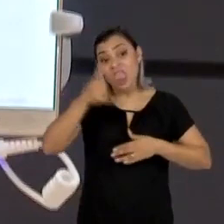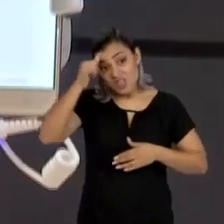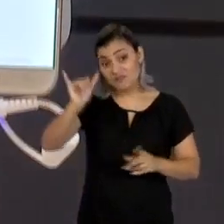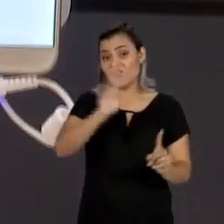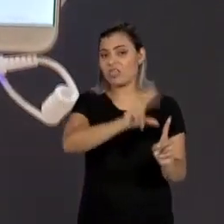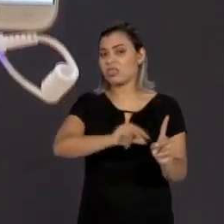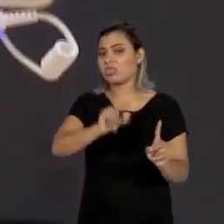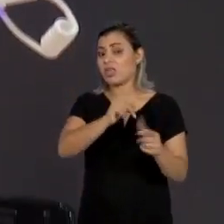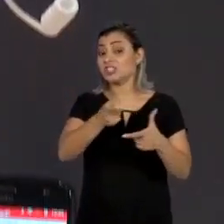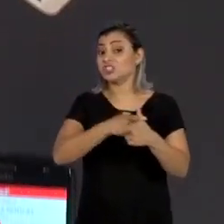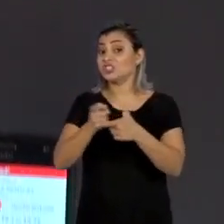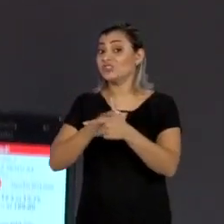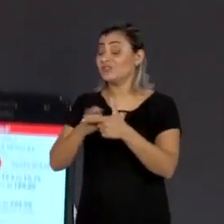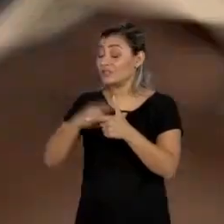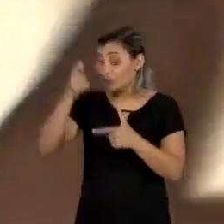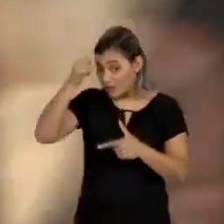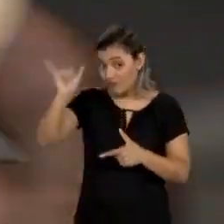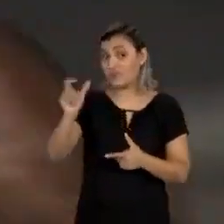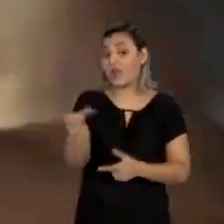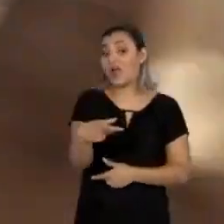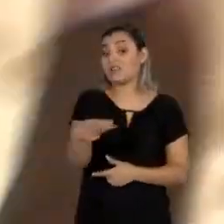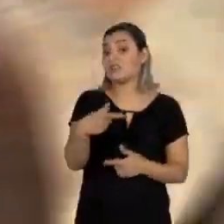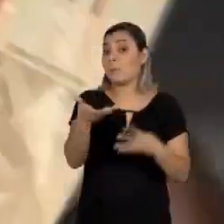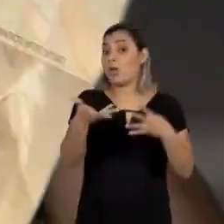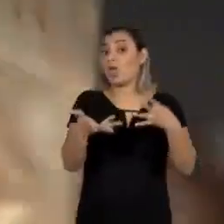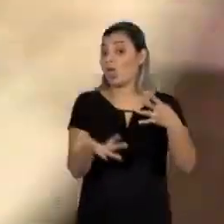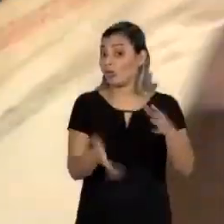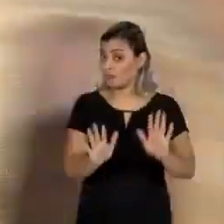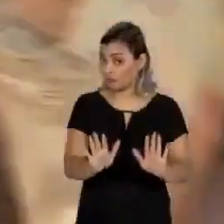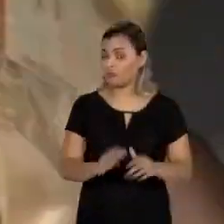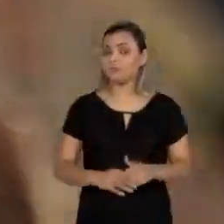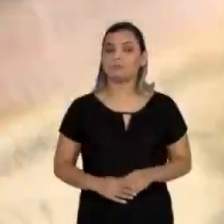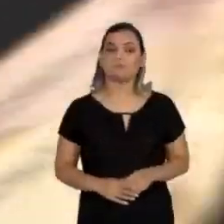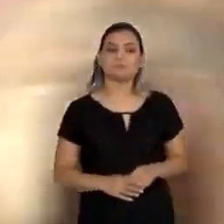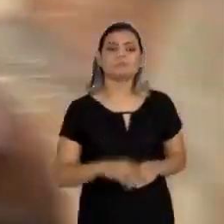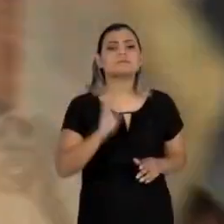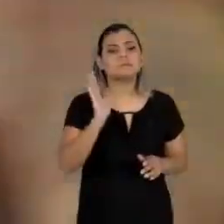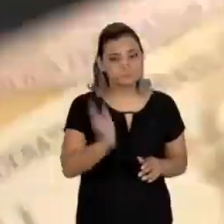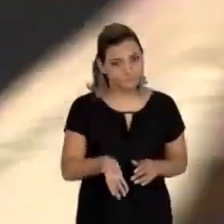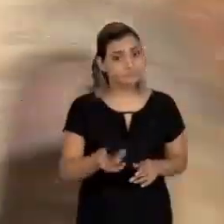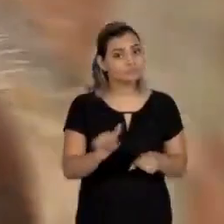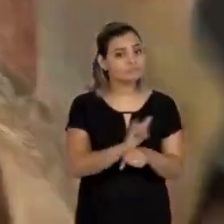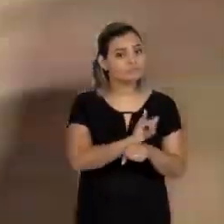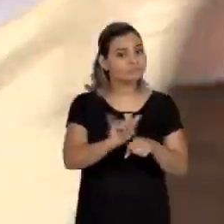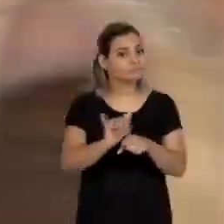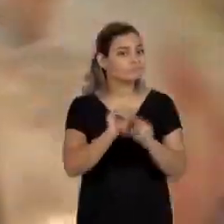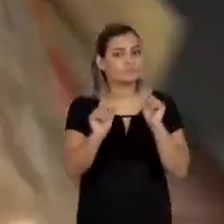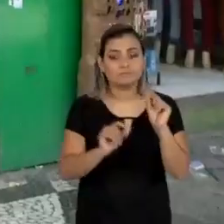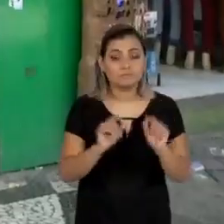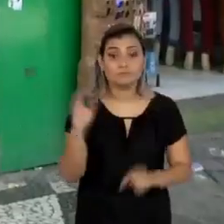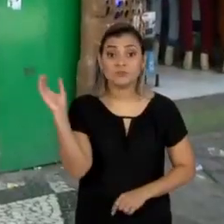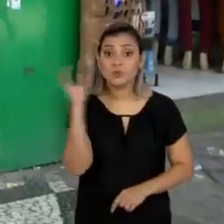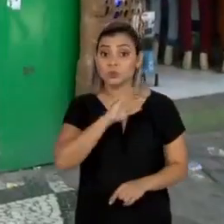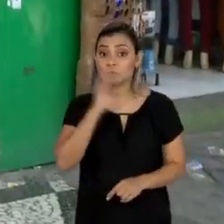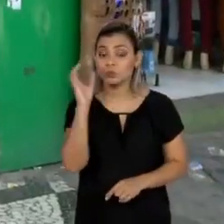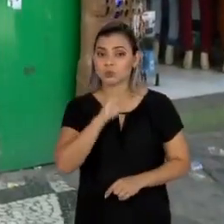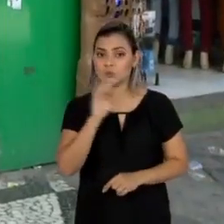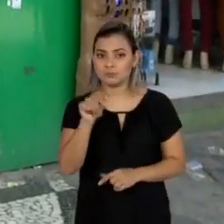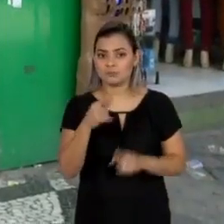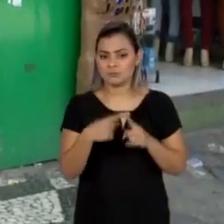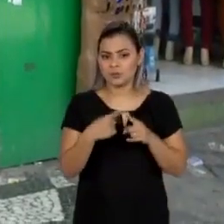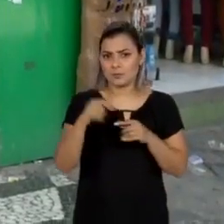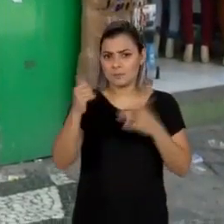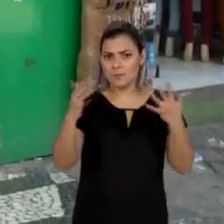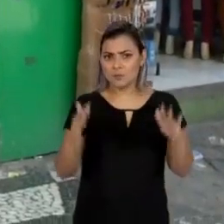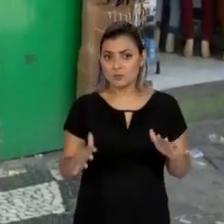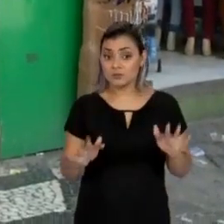do endividamento, do cartão de crédito, do cheque especial. Porque você me falava que uma das táticas é justamente essa urgência, né? A